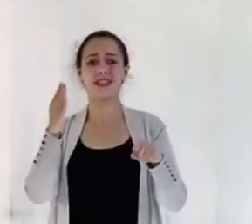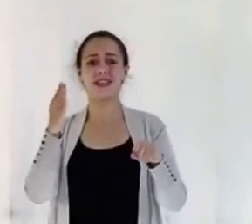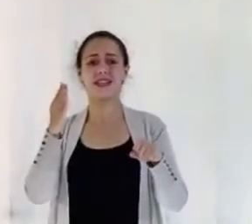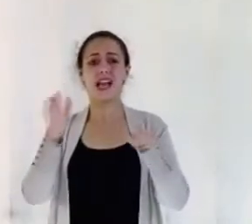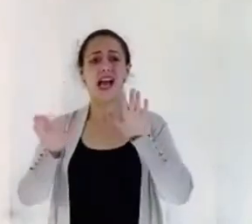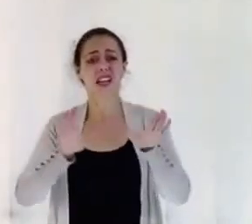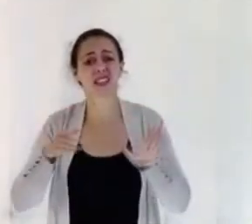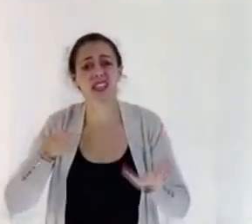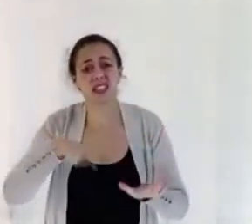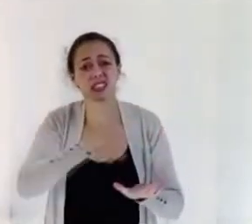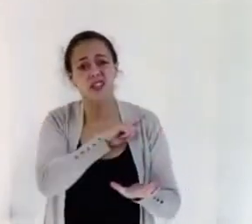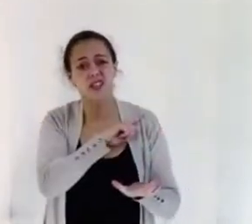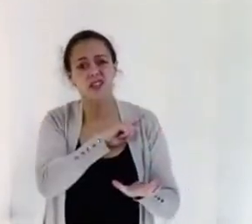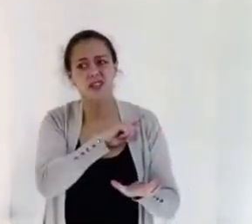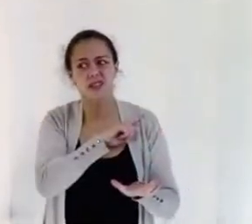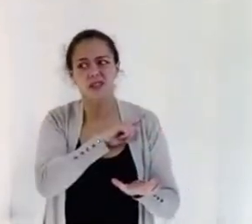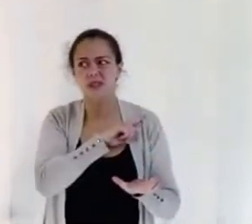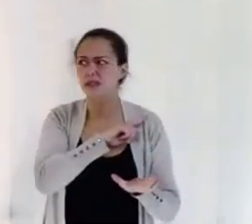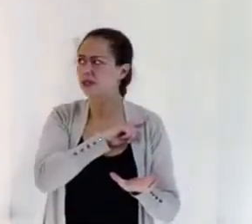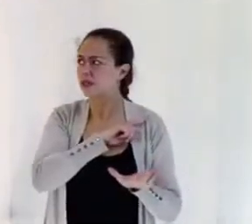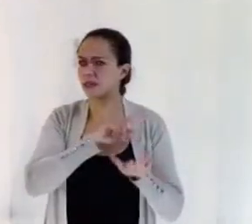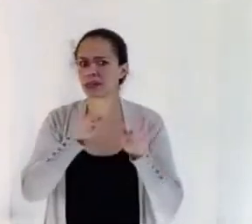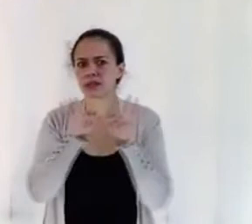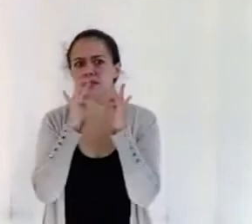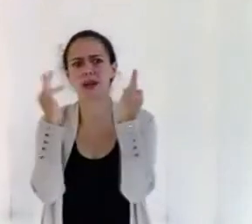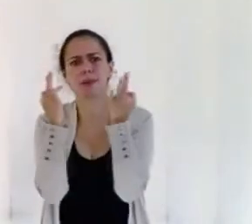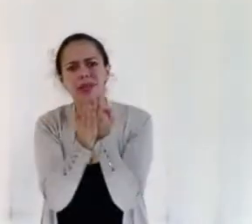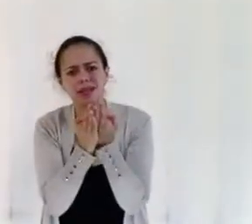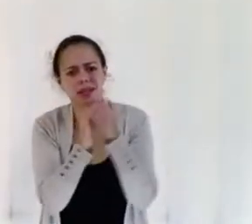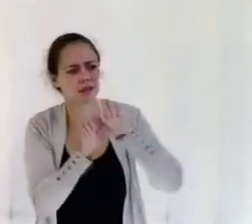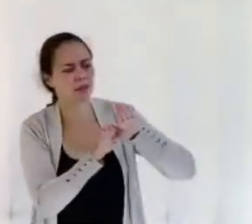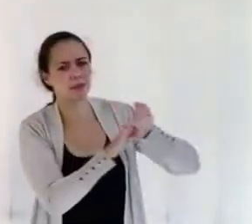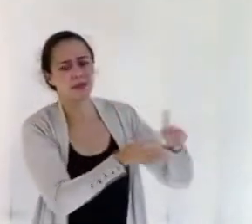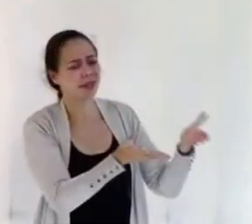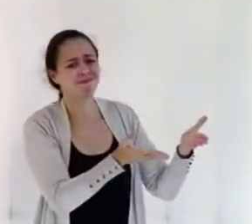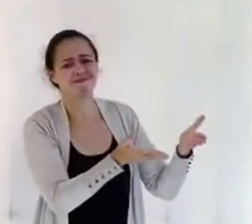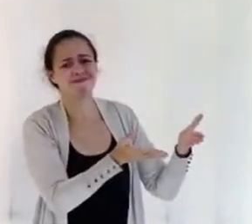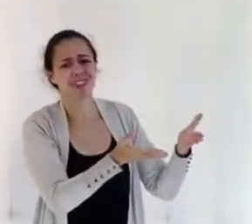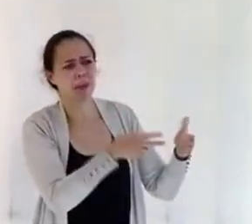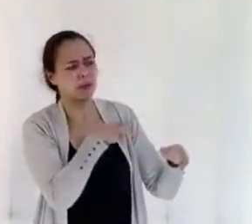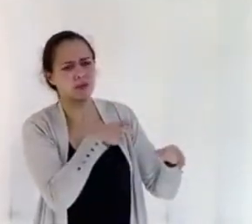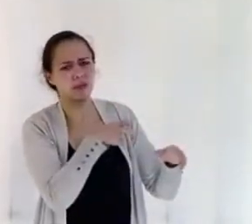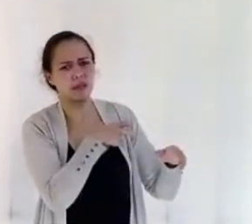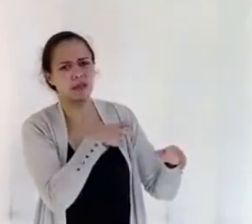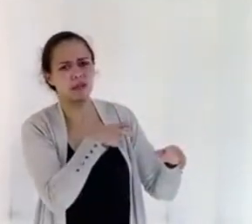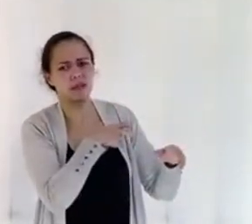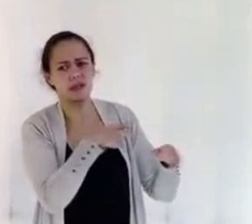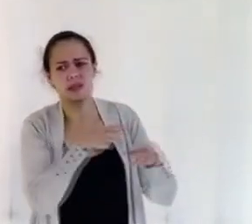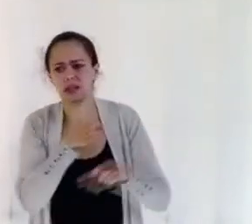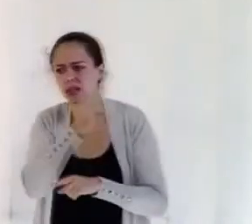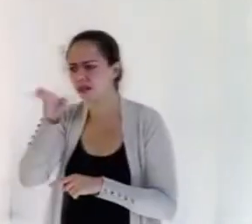nós deixamos um momento muito especial com elas, para cuidar de vocês. Quantas vezes eu ouvi da minha